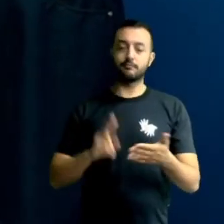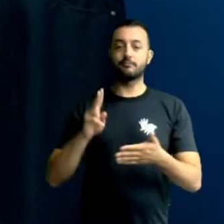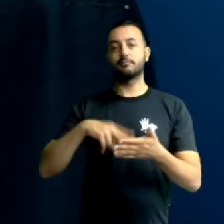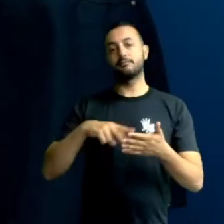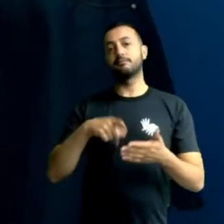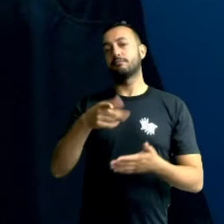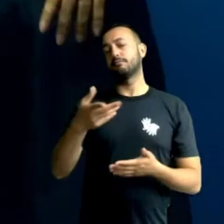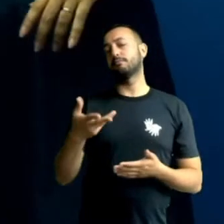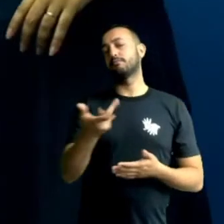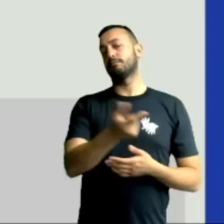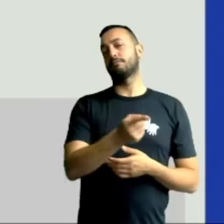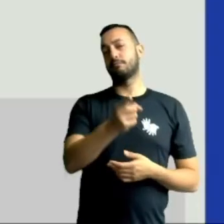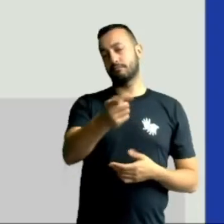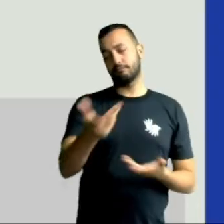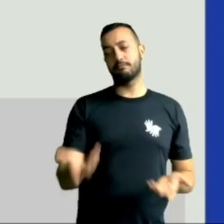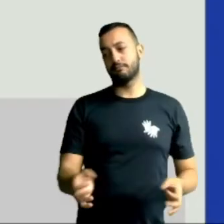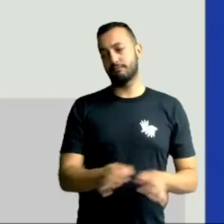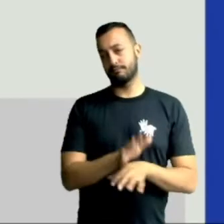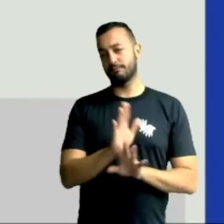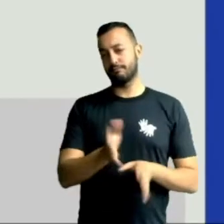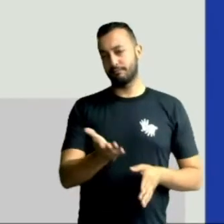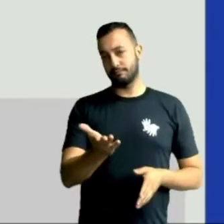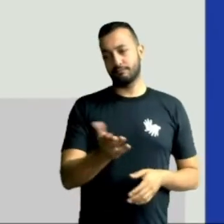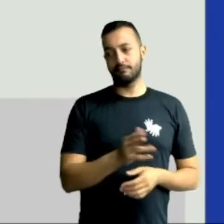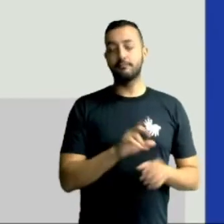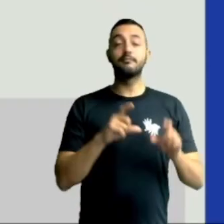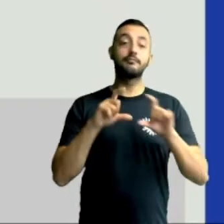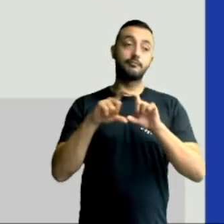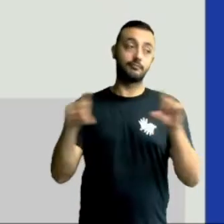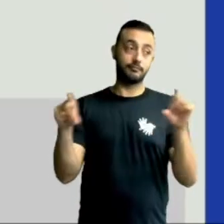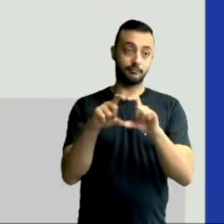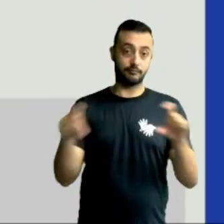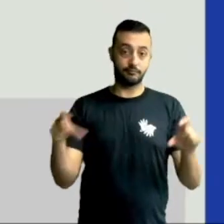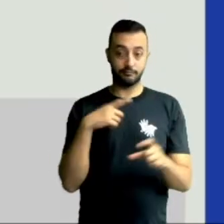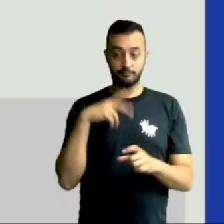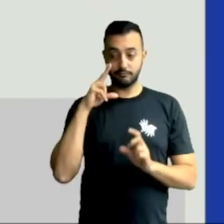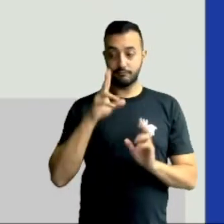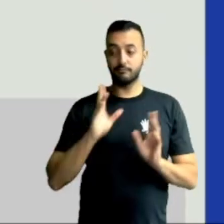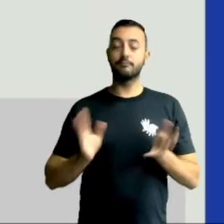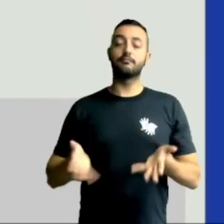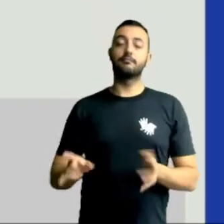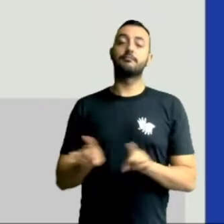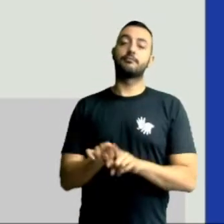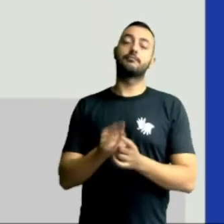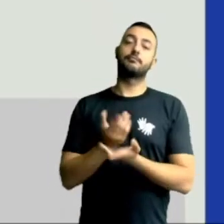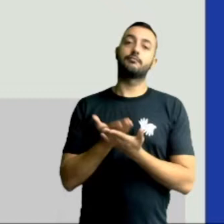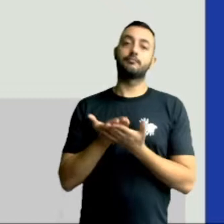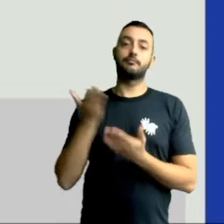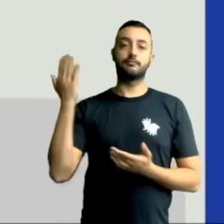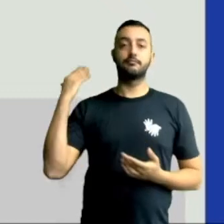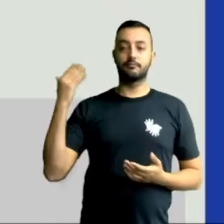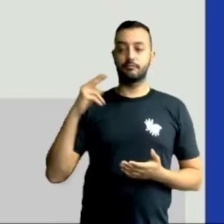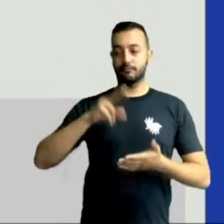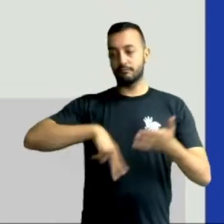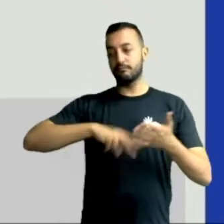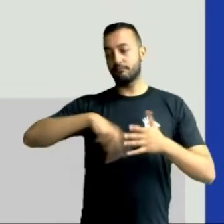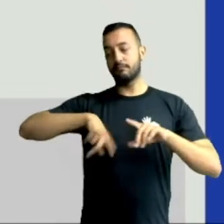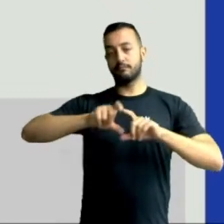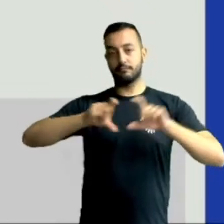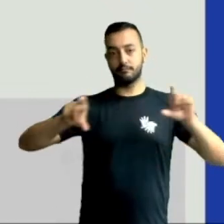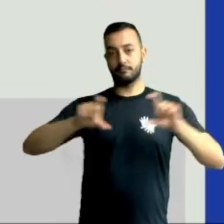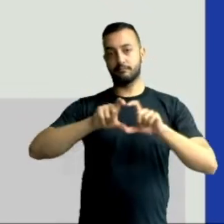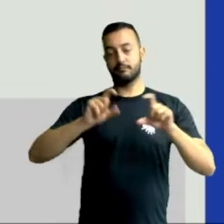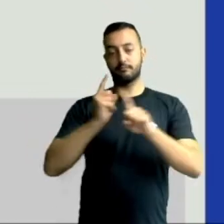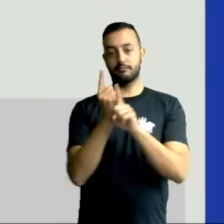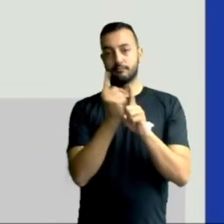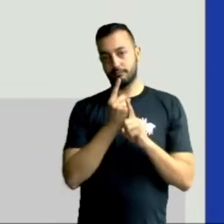tá bom? E já são, né? Então, vamos lá. Trouxe aqui uma tirinha, ó, que a gente já viu também nas aulas passadas aí. Então, lê a tirinha a seguir